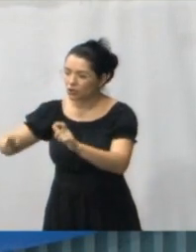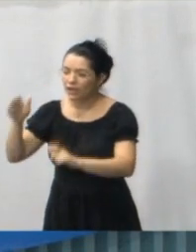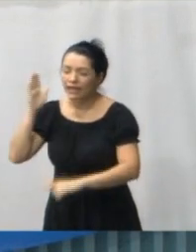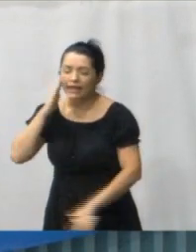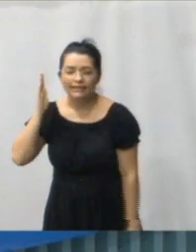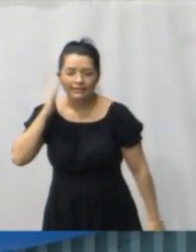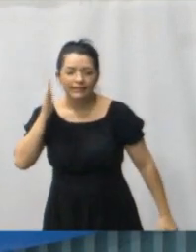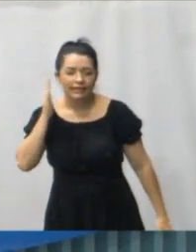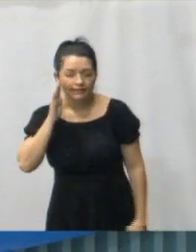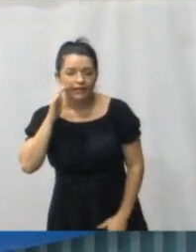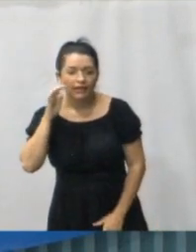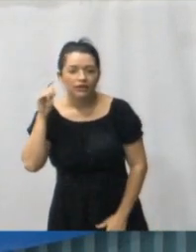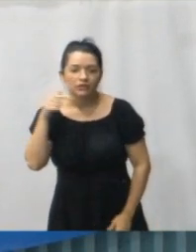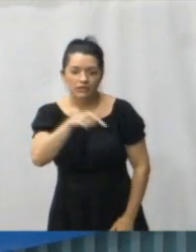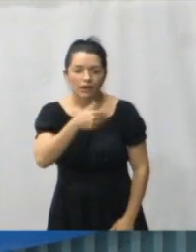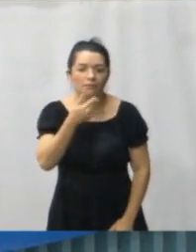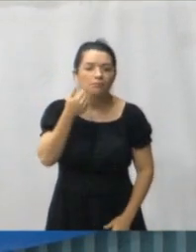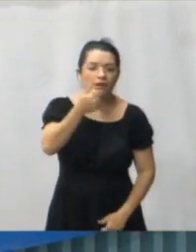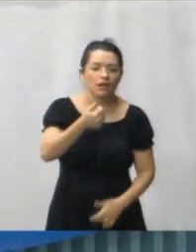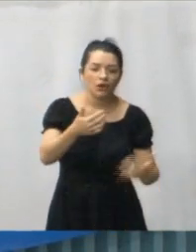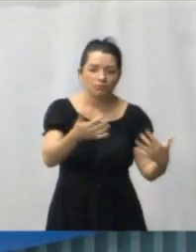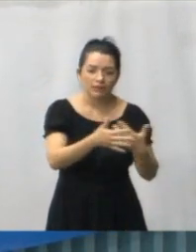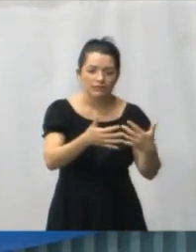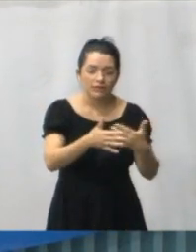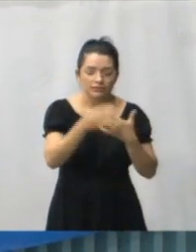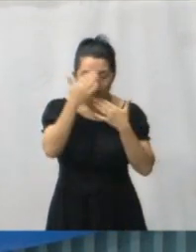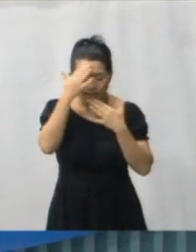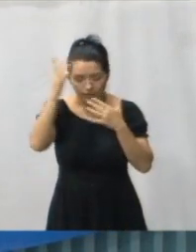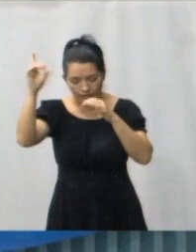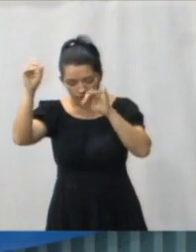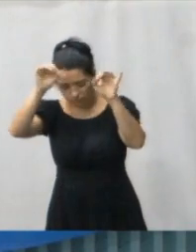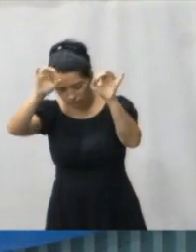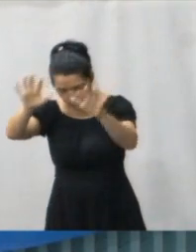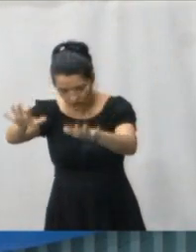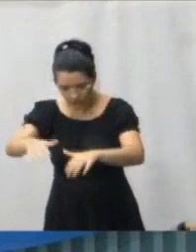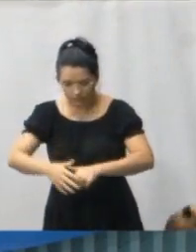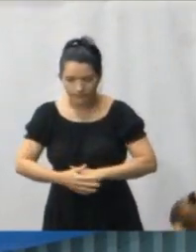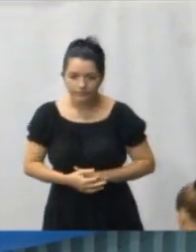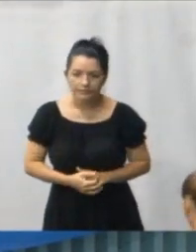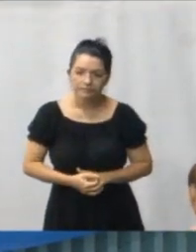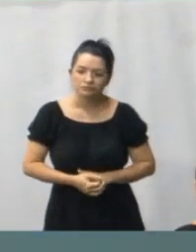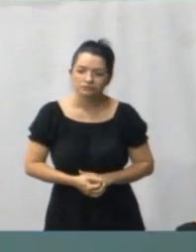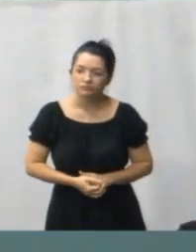seria o melhor para a nossa cidade. Obrigado, que Deus abençoe todos. Mais algum vereador?